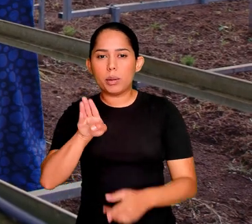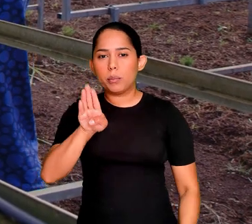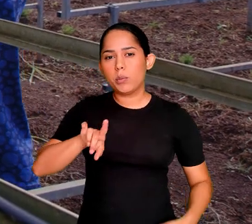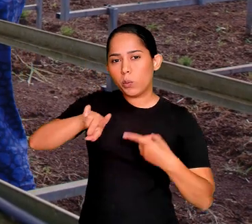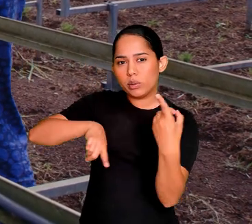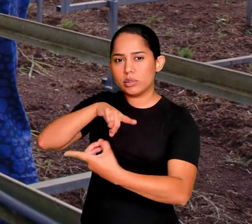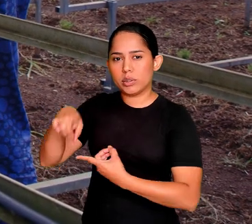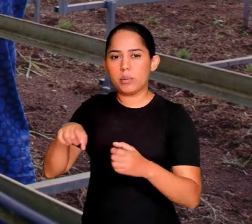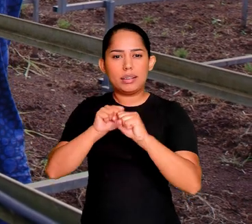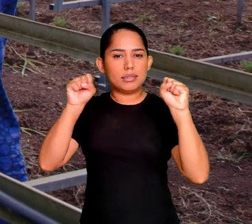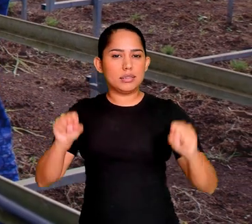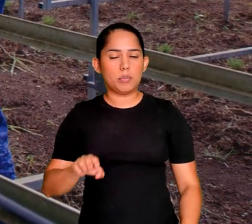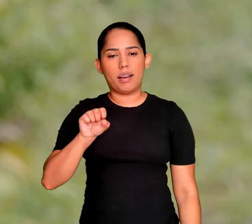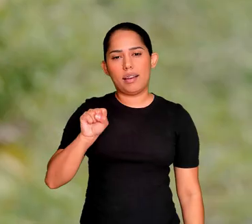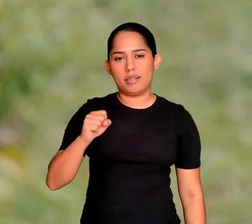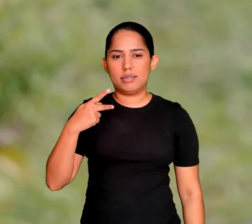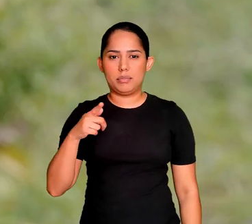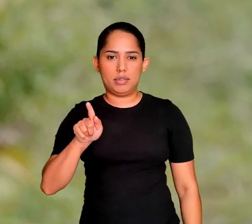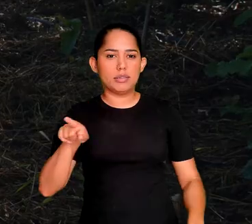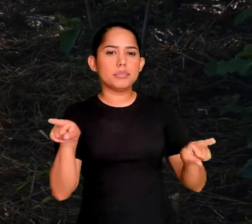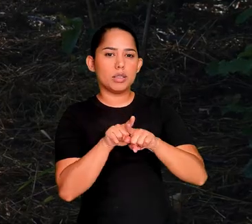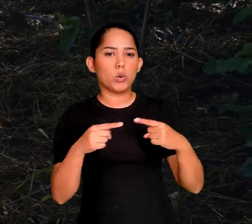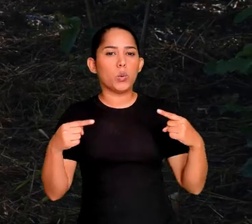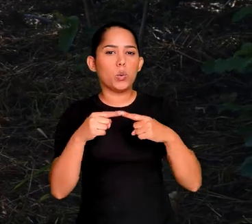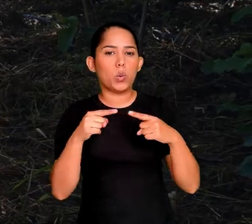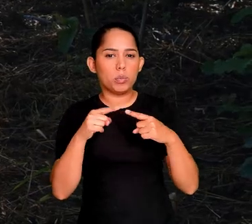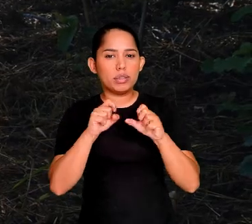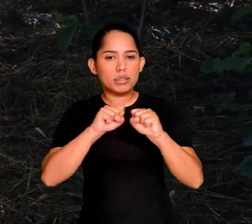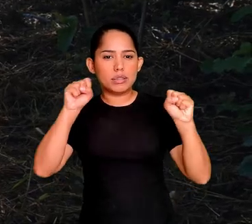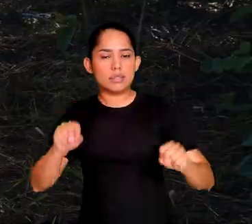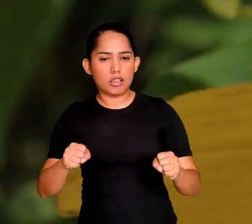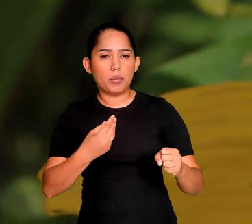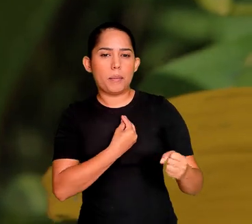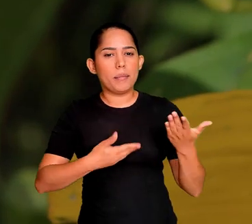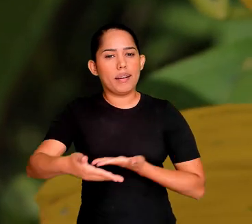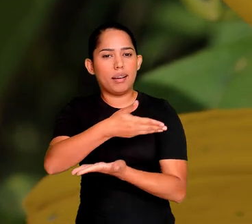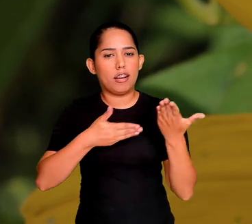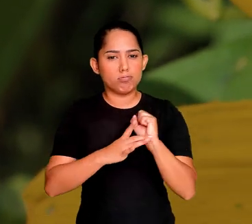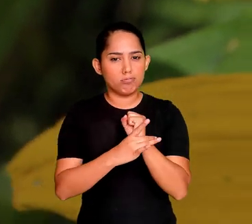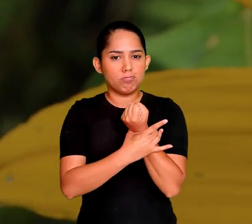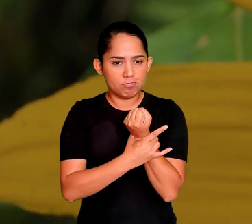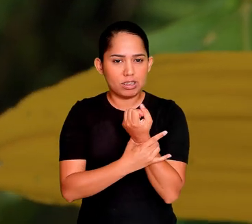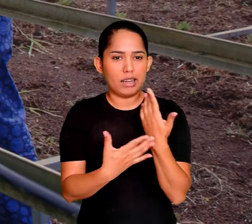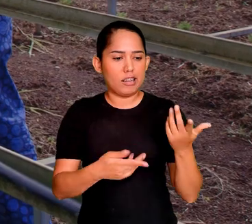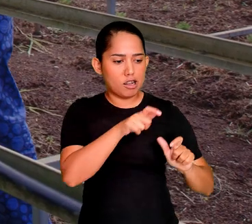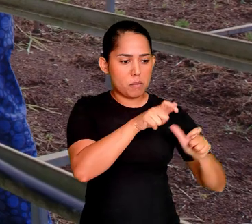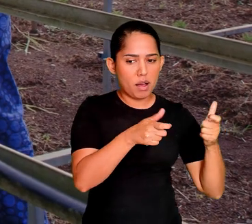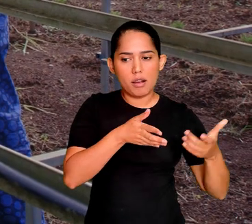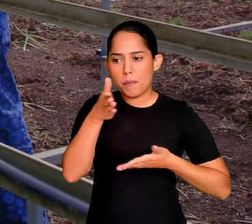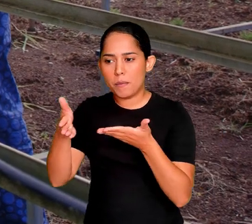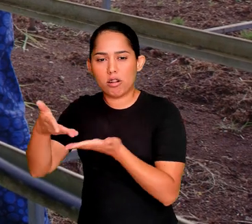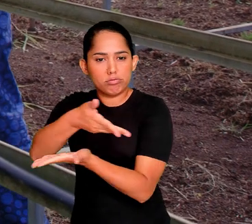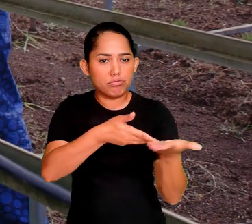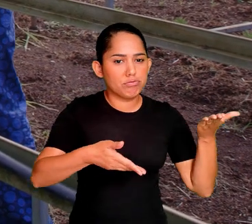o sistema SPG, né? Sim. Que é o sistema participativo de garantia, onde um agricultor frequenta o outro e a gente